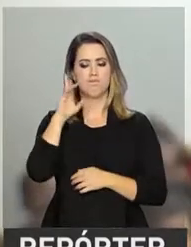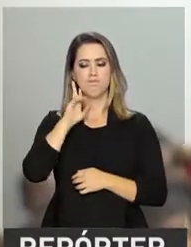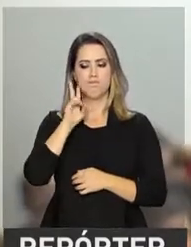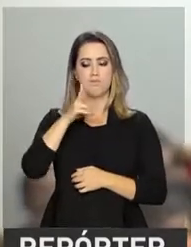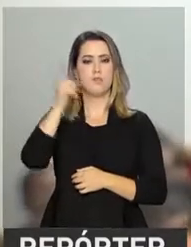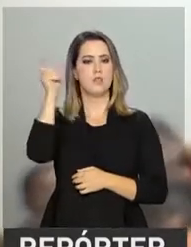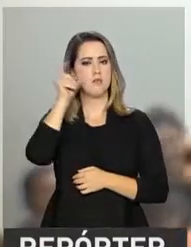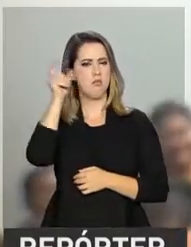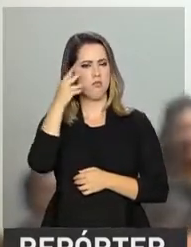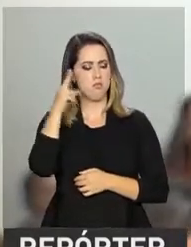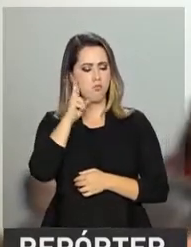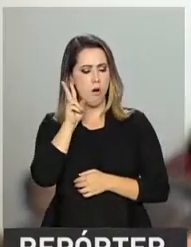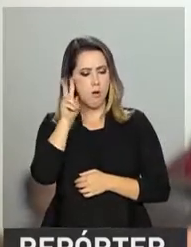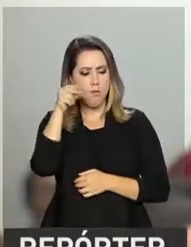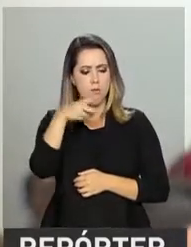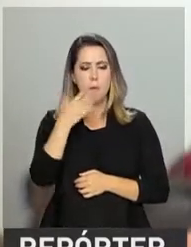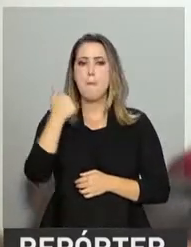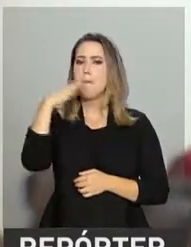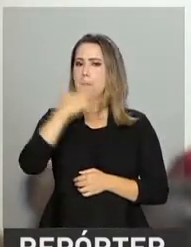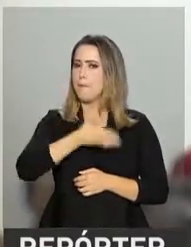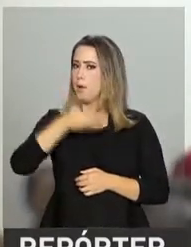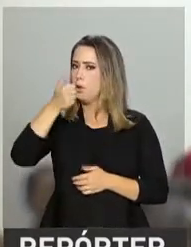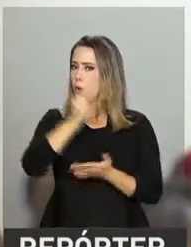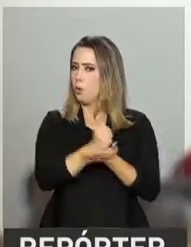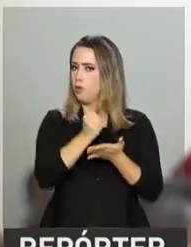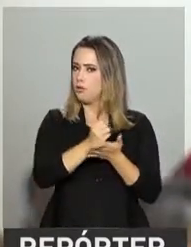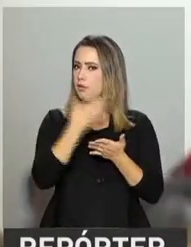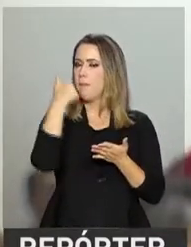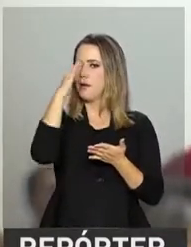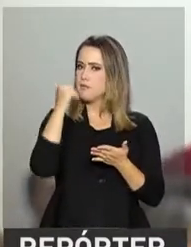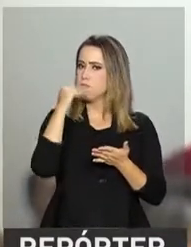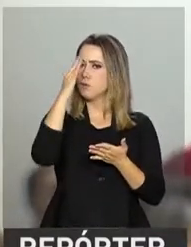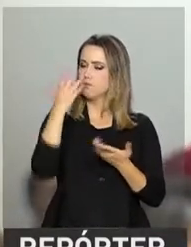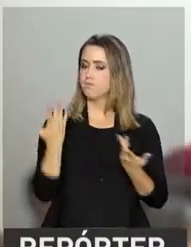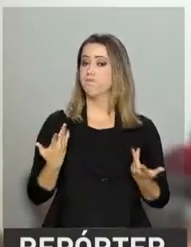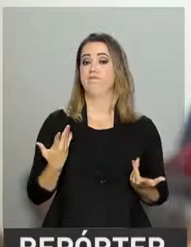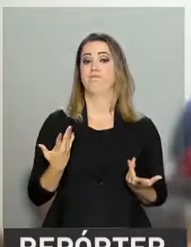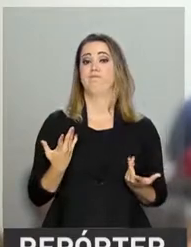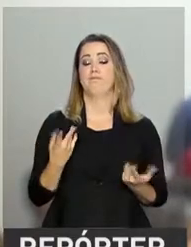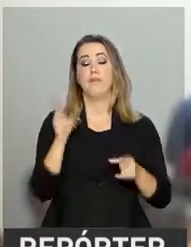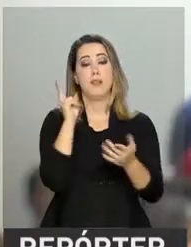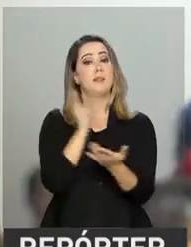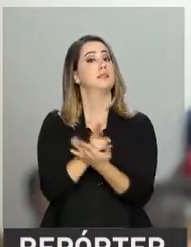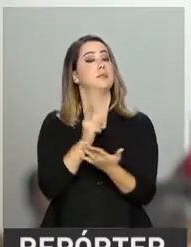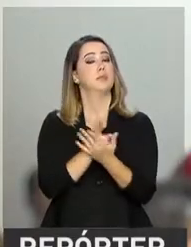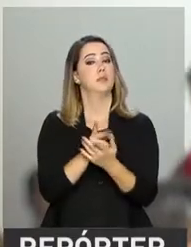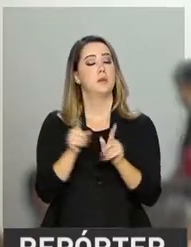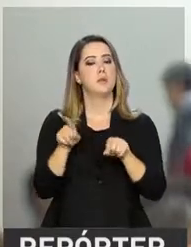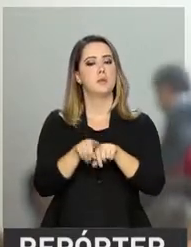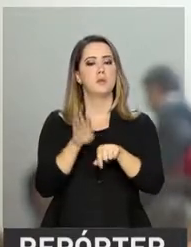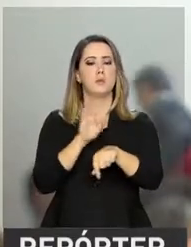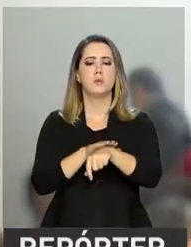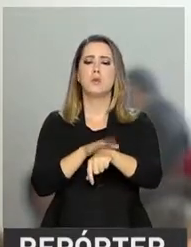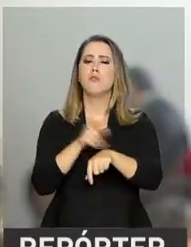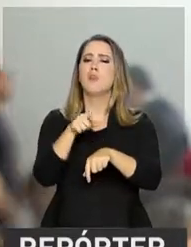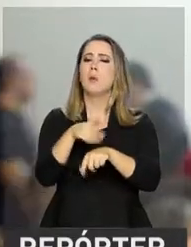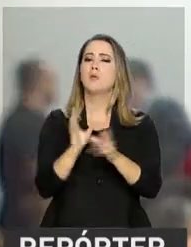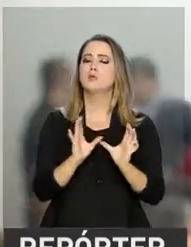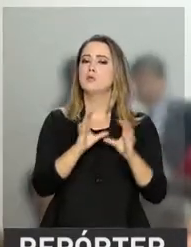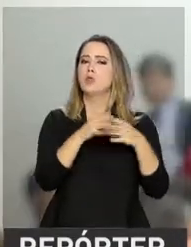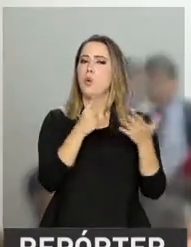em contratar e ao mesmo tempo com a o prestígio negociação coletiva